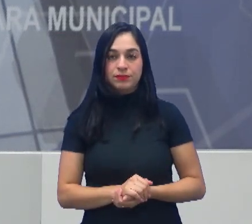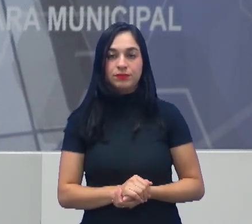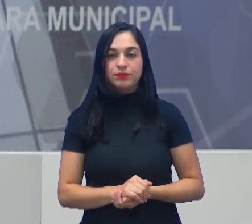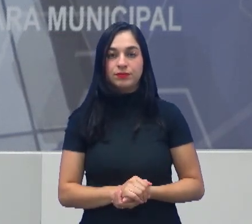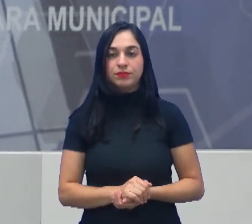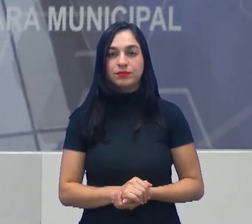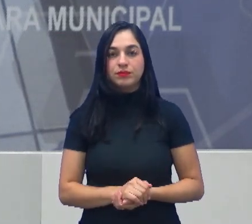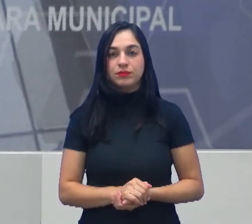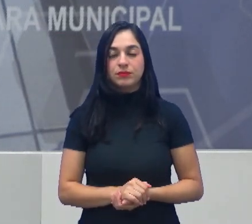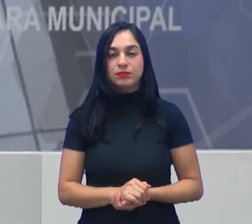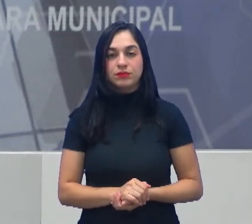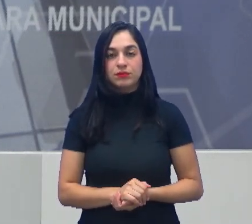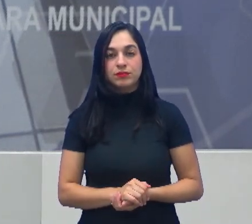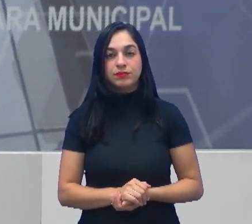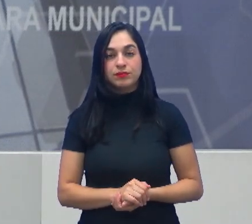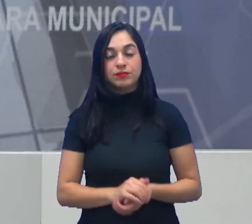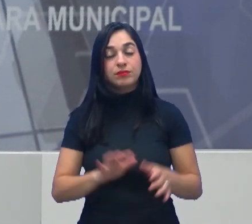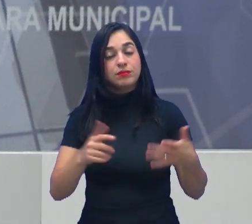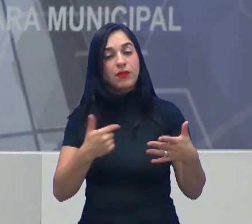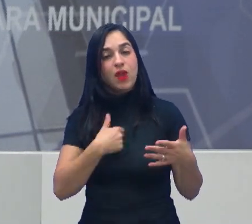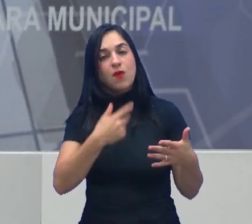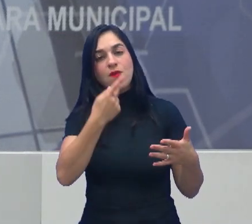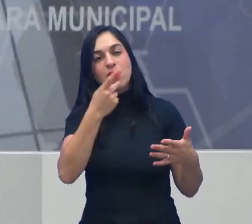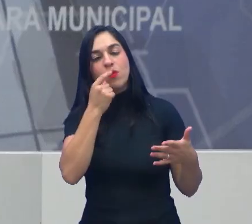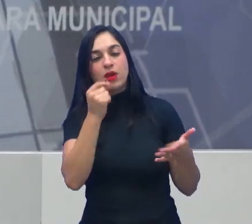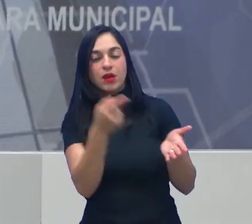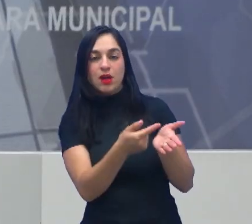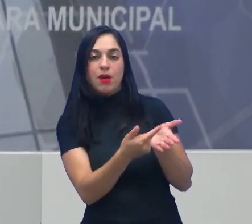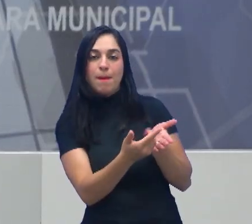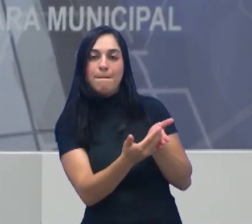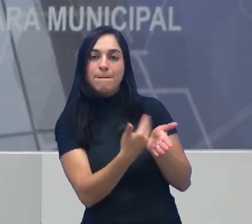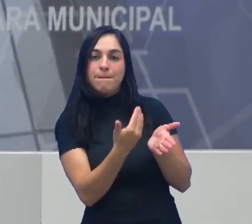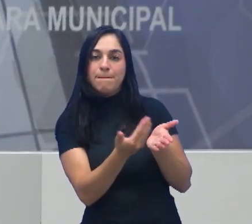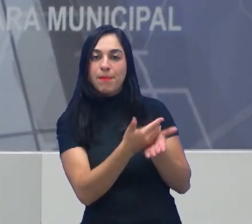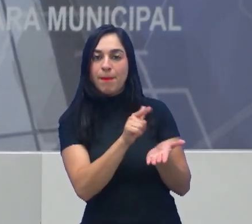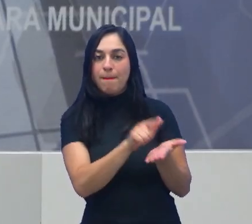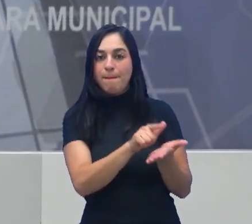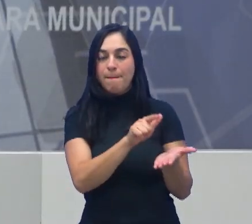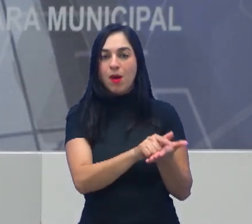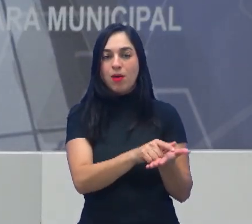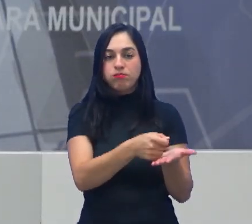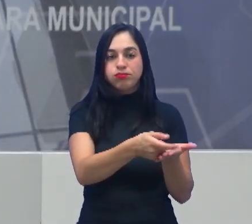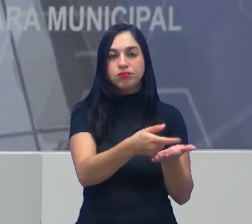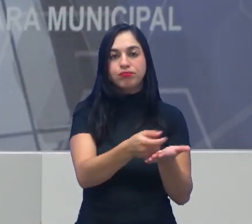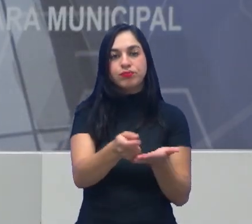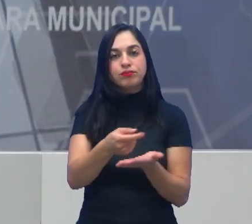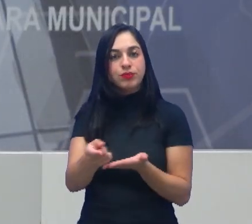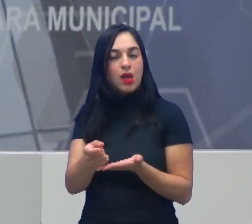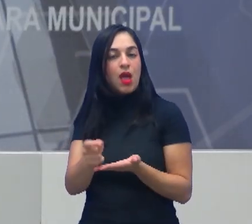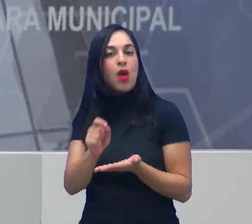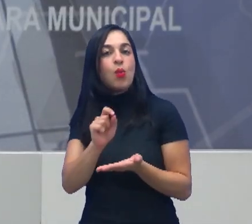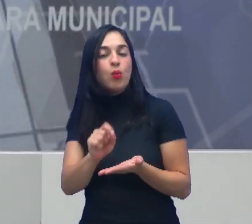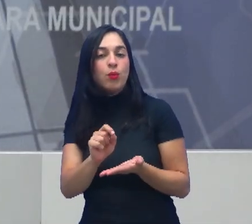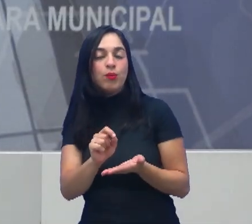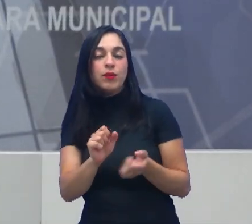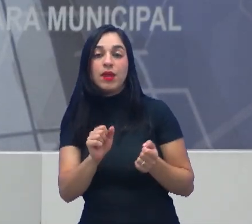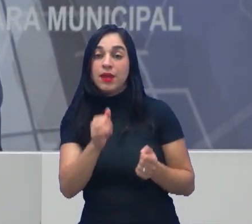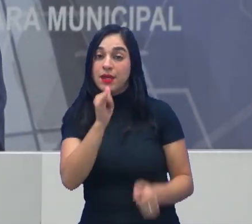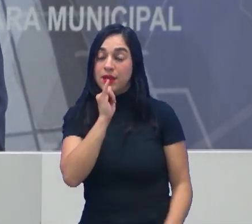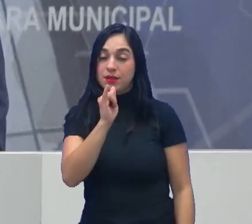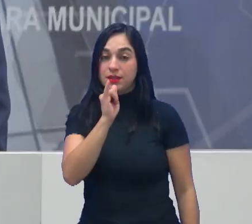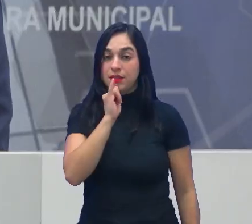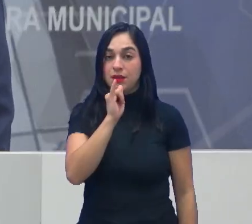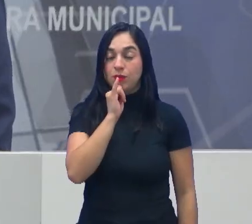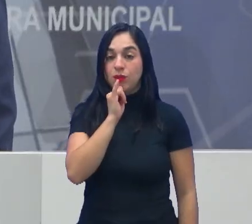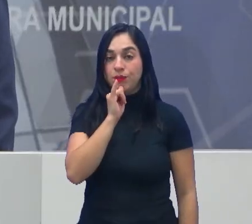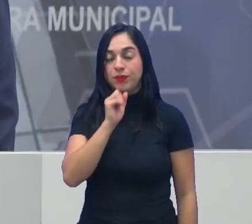E daí eu falei, por exemplo, que a cartilha é ideológica. E, de fato, é. Porque, por exemplo,